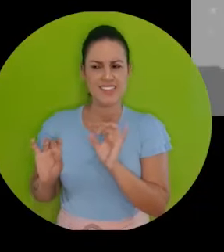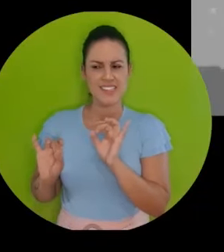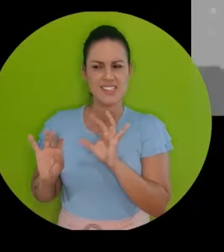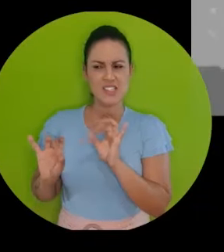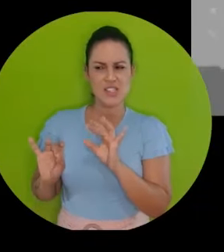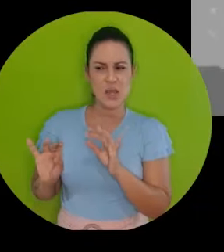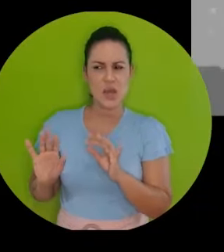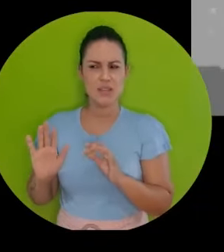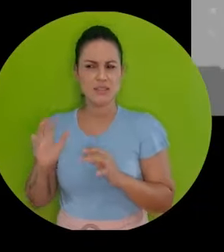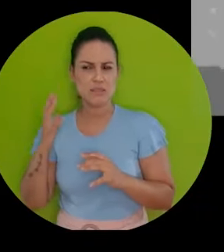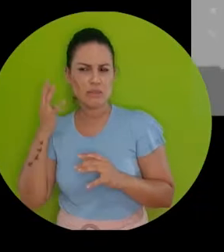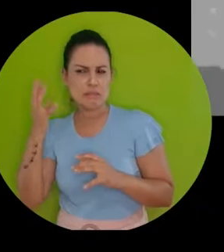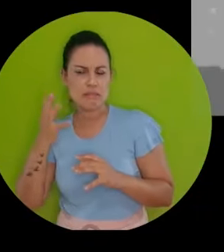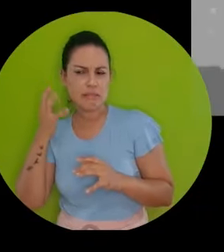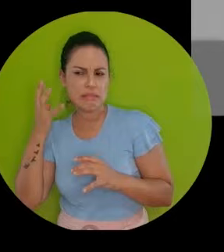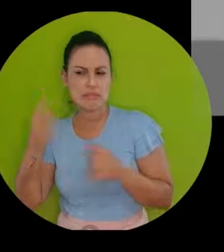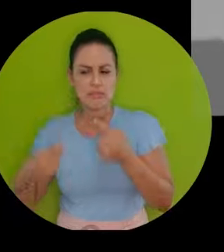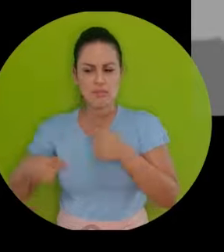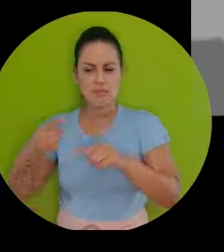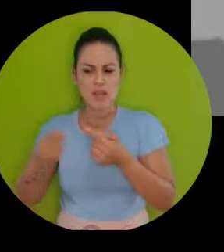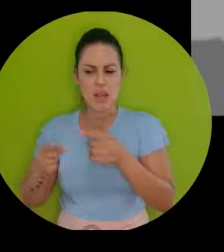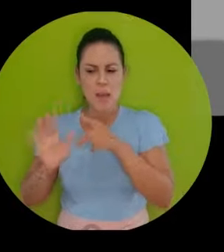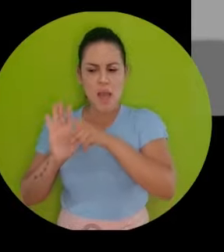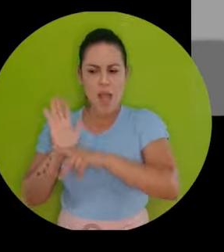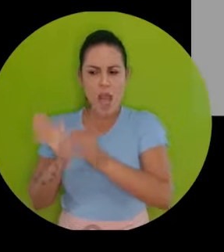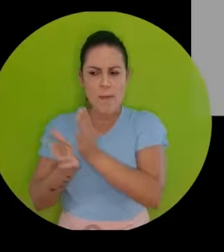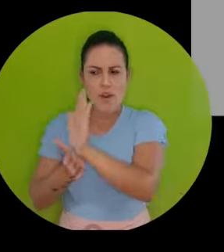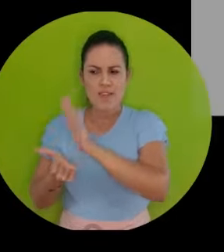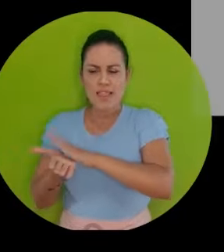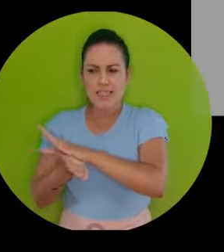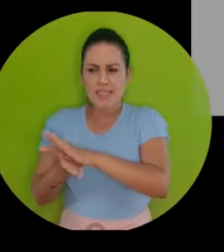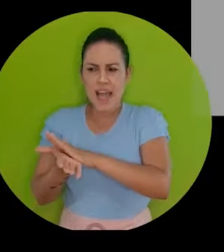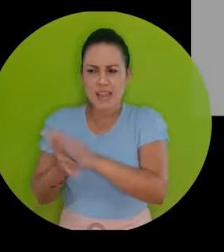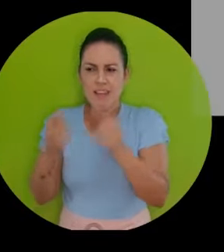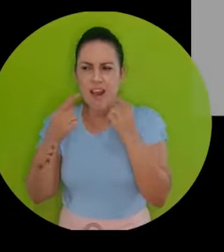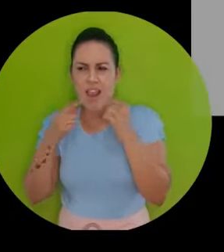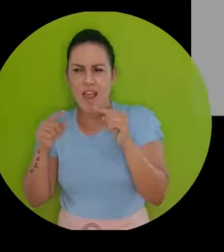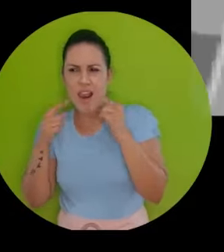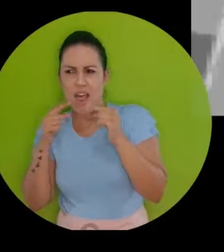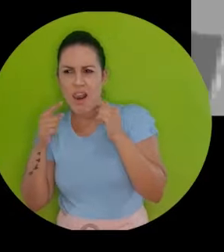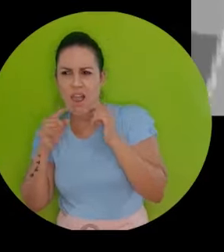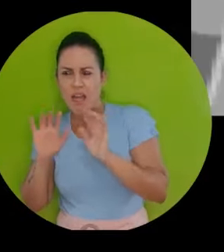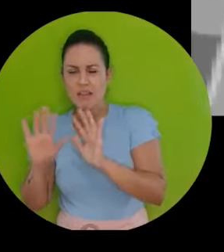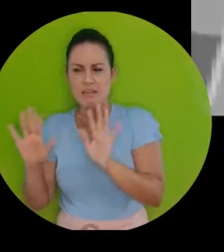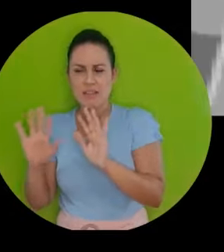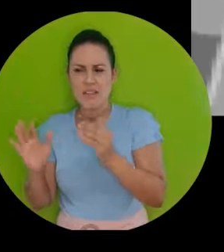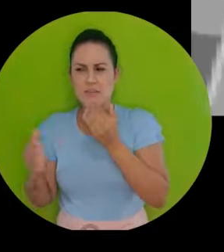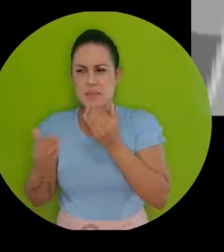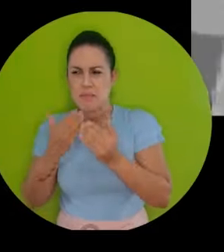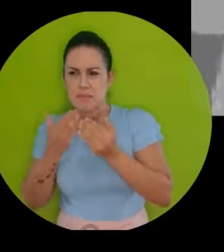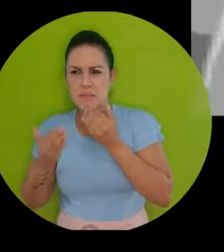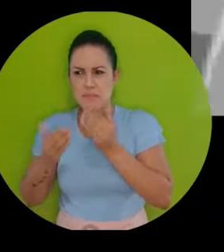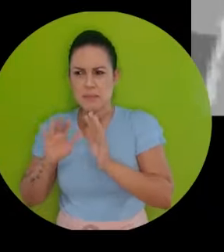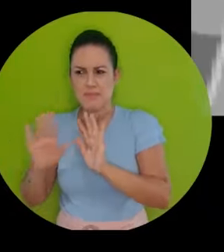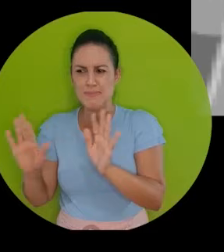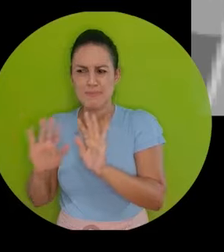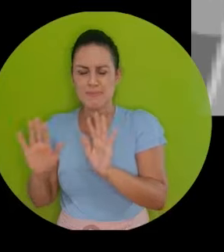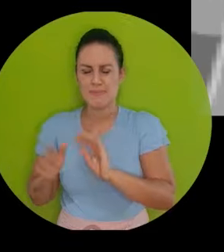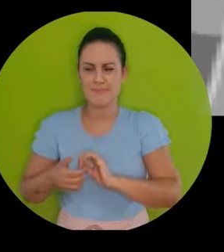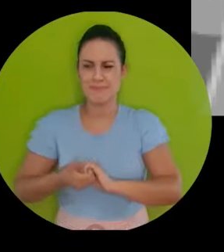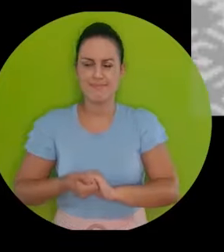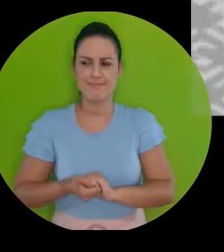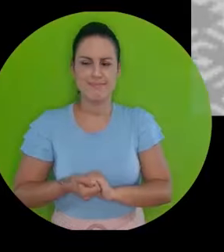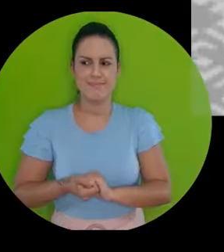só fazia discursinho. Não aprovava quase nenhum projetinho, reclamava um pouquinho, pedia um carguinho e